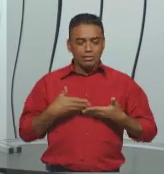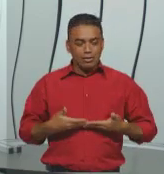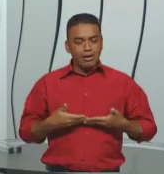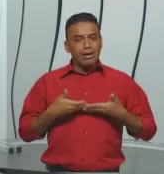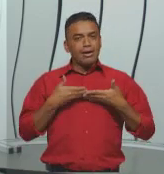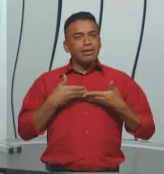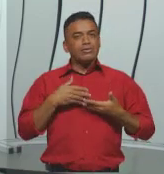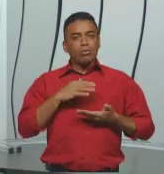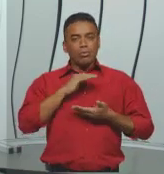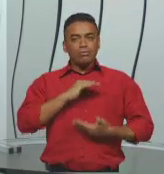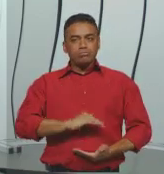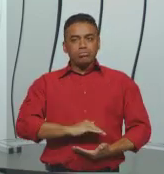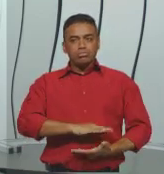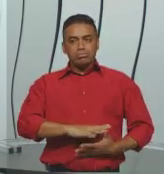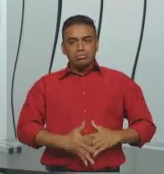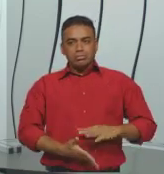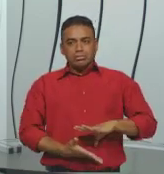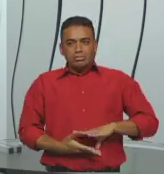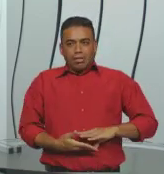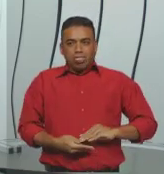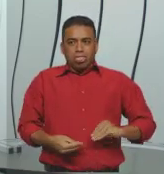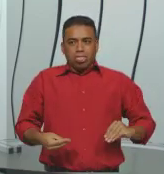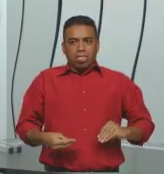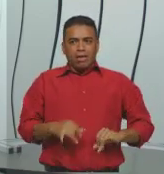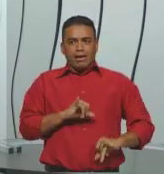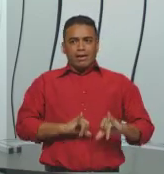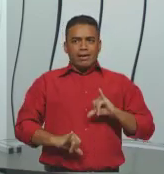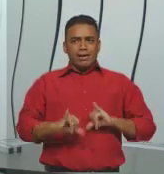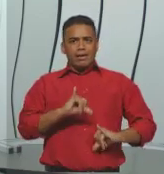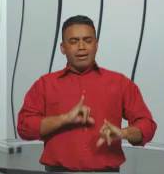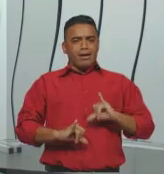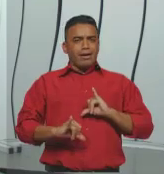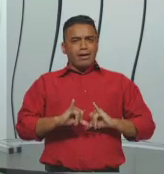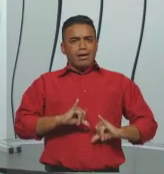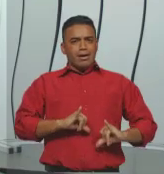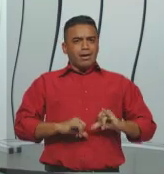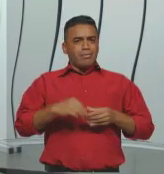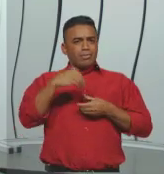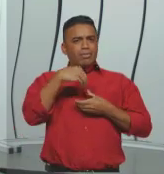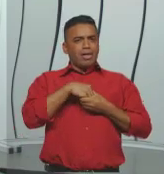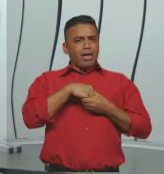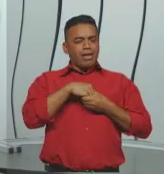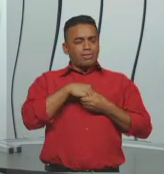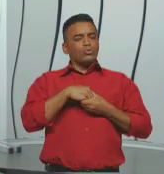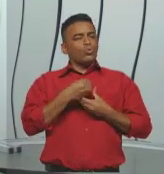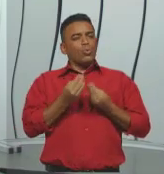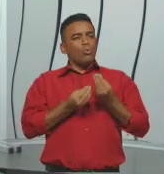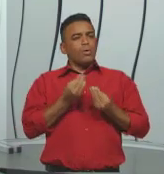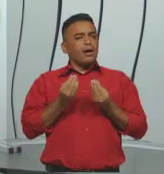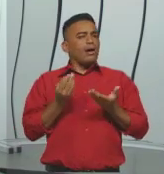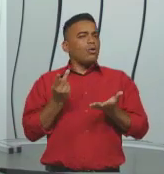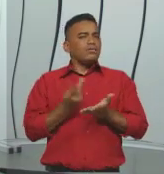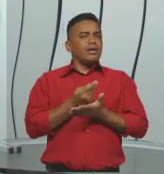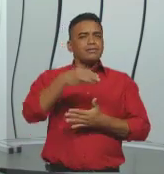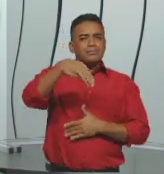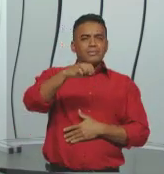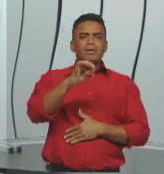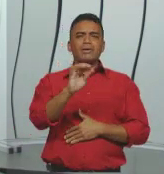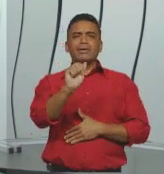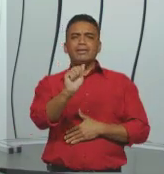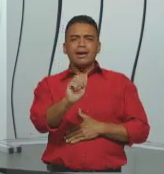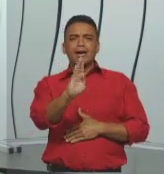reações metabólicas, das reações químicas que acontecem no nosso corpo, do nosso metabolismo. Vamos entender isso olhando